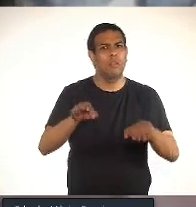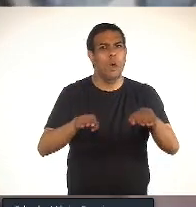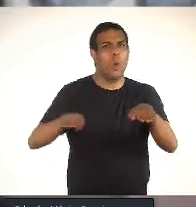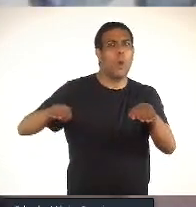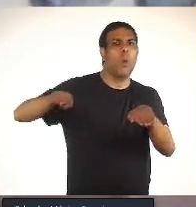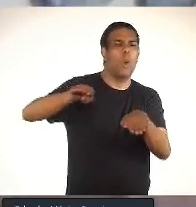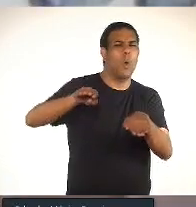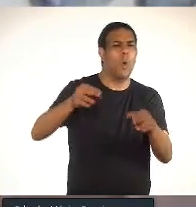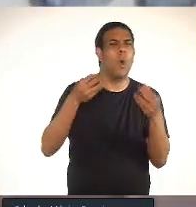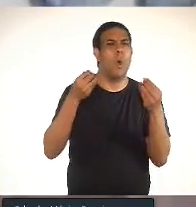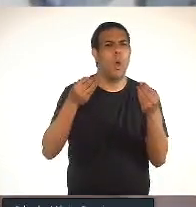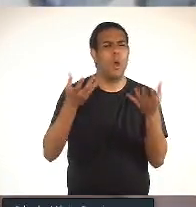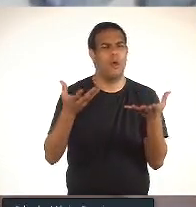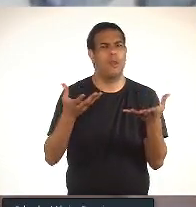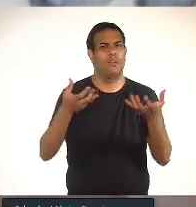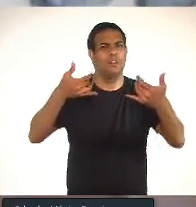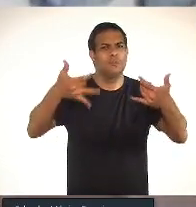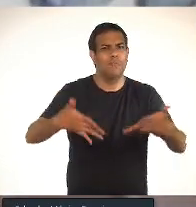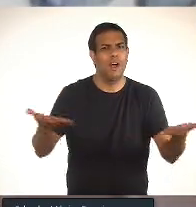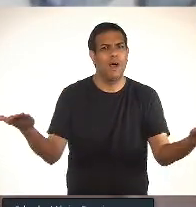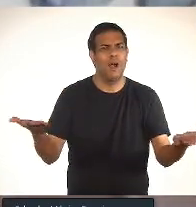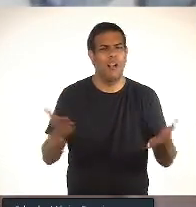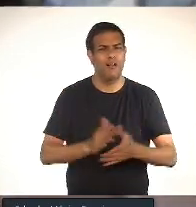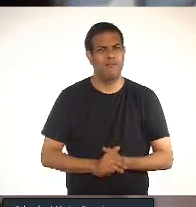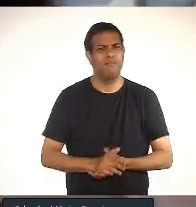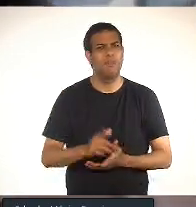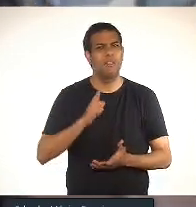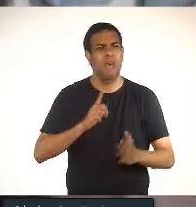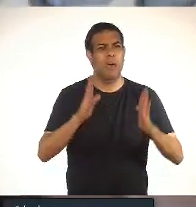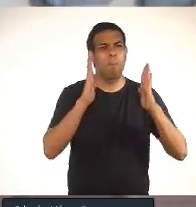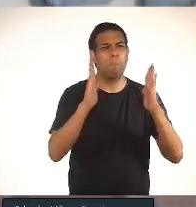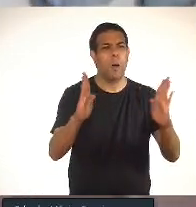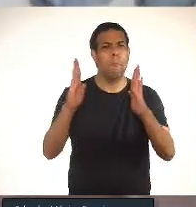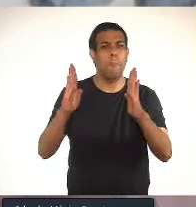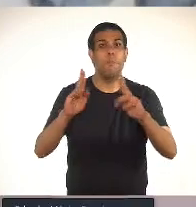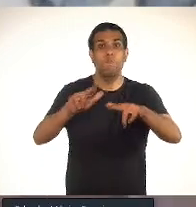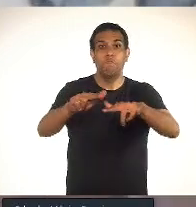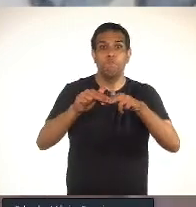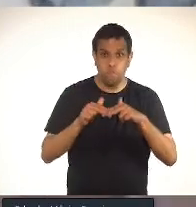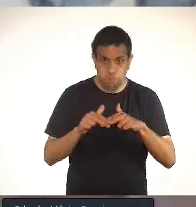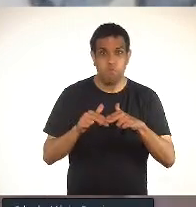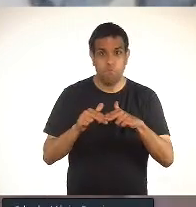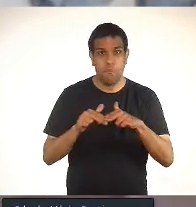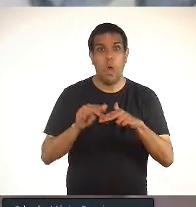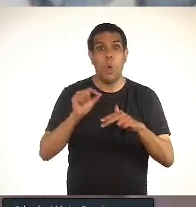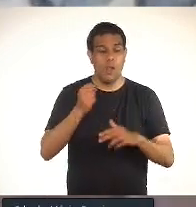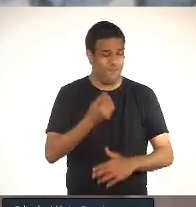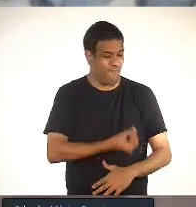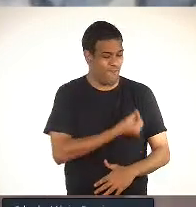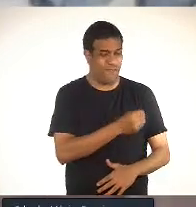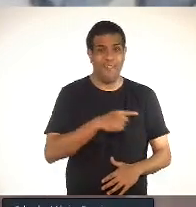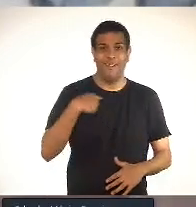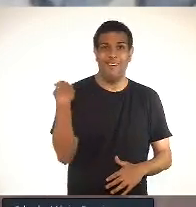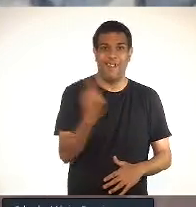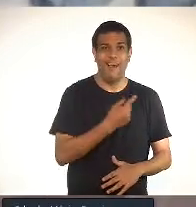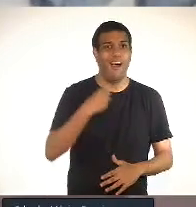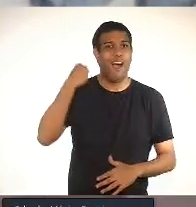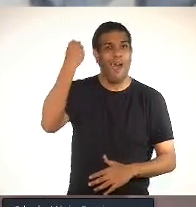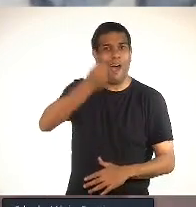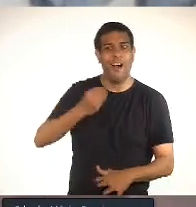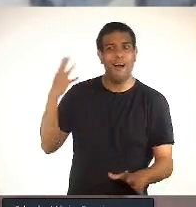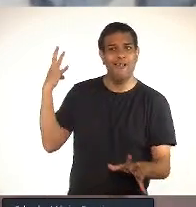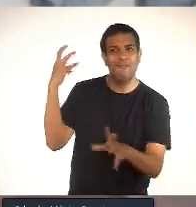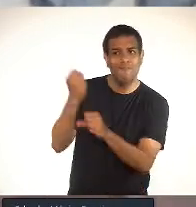15,4%. E por que a gente está falando isso, trazendo esses dados? Porque é na concretude da vida que essas experiências